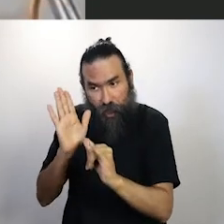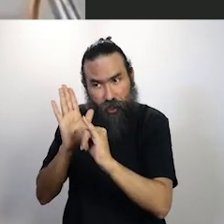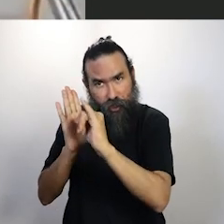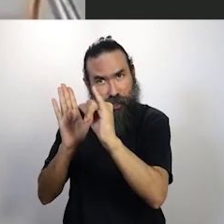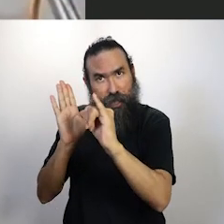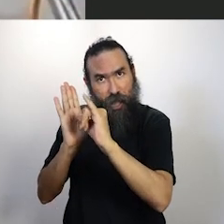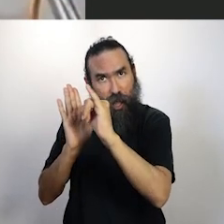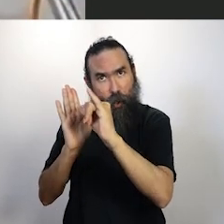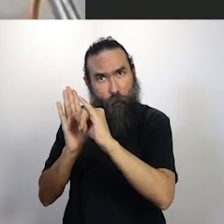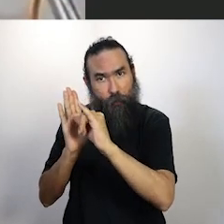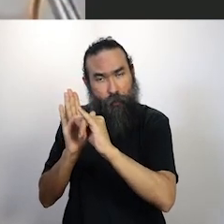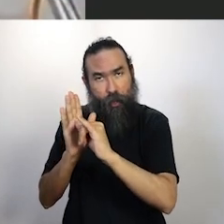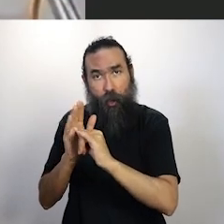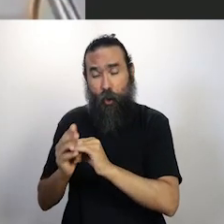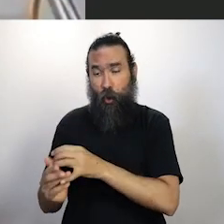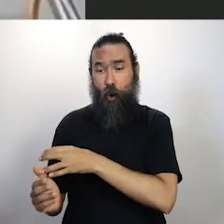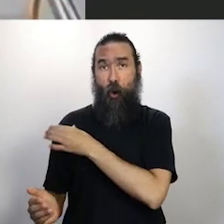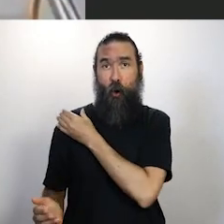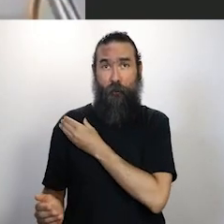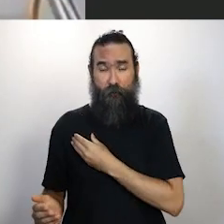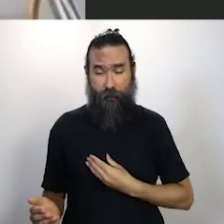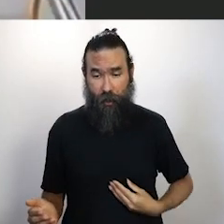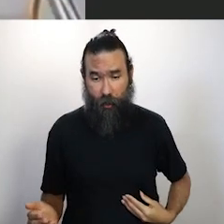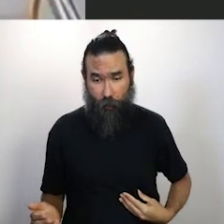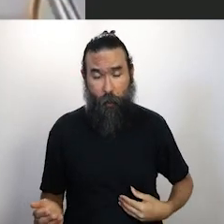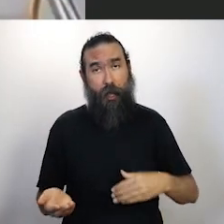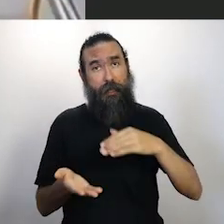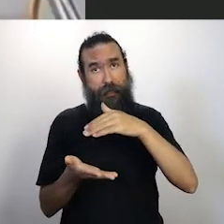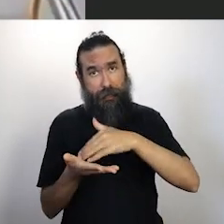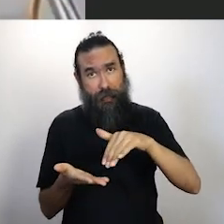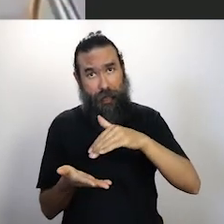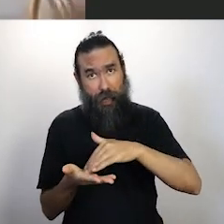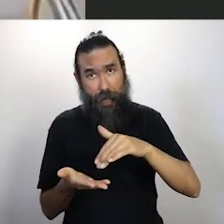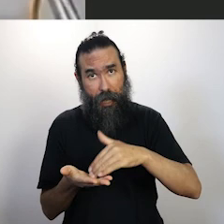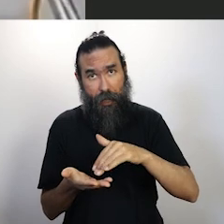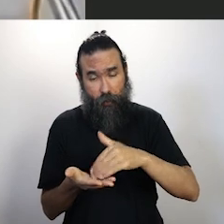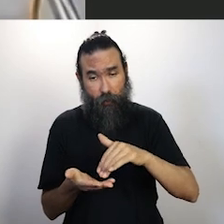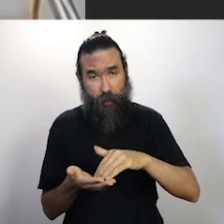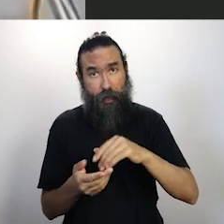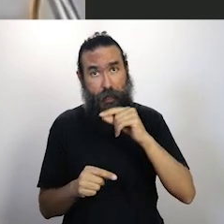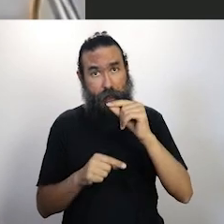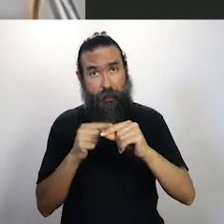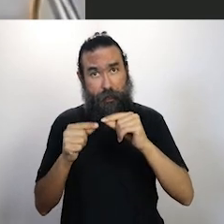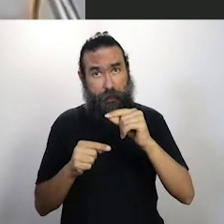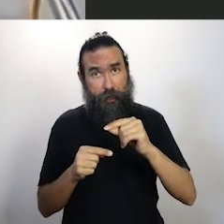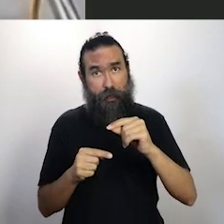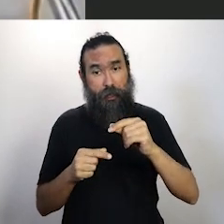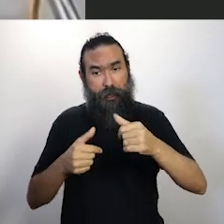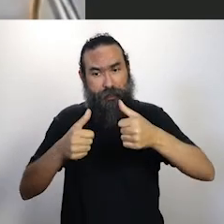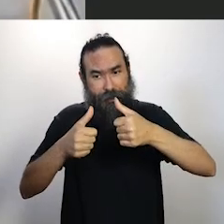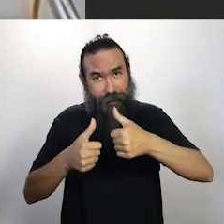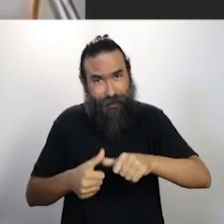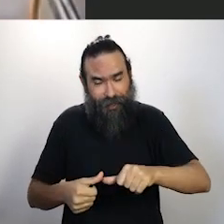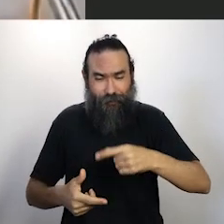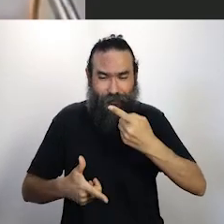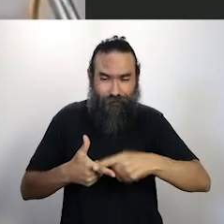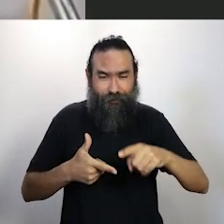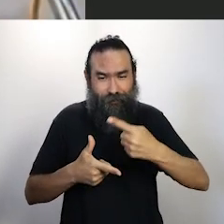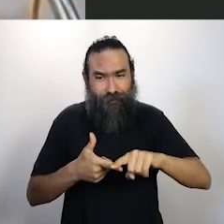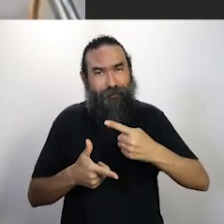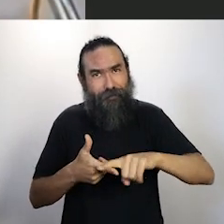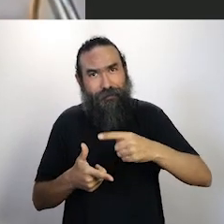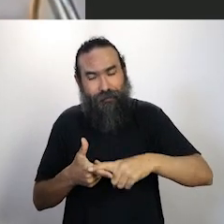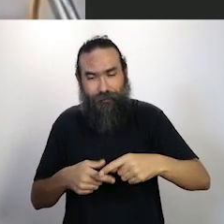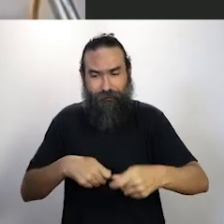secretário afirmou nisso que vive as suas crises fiscais contábeis e